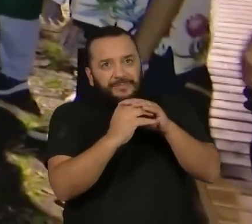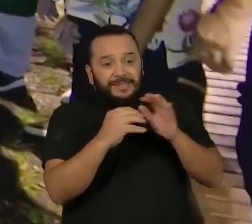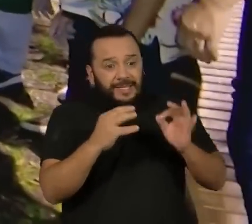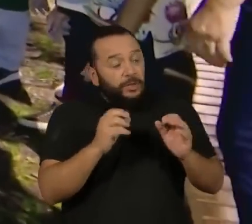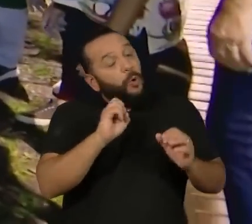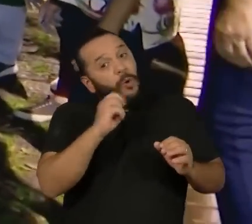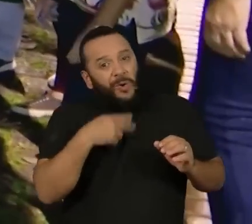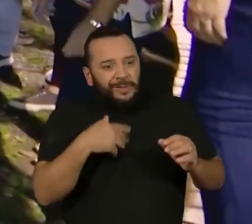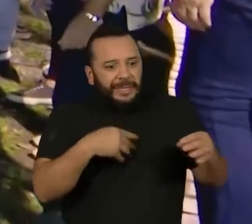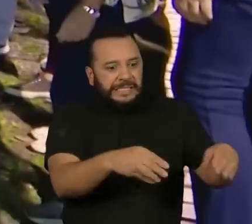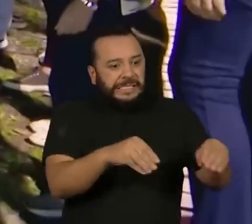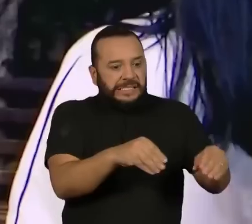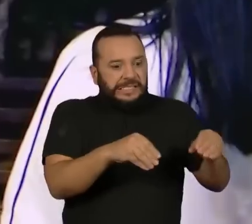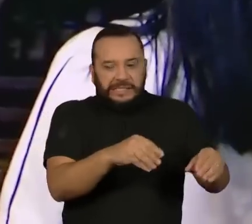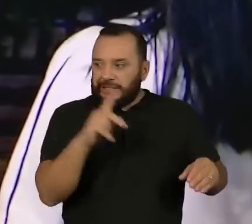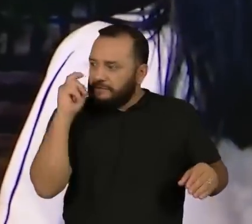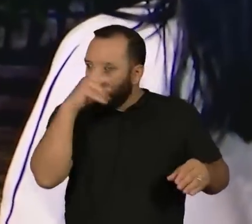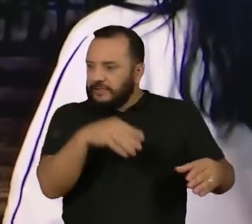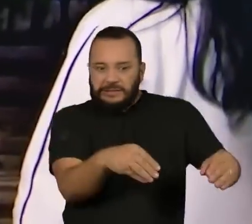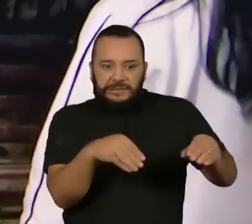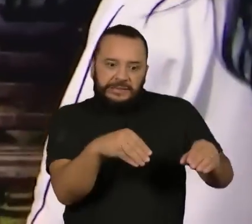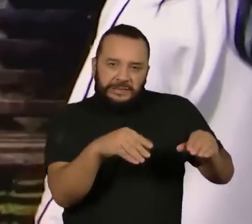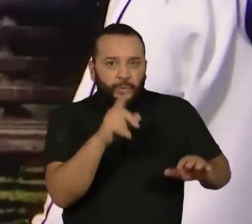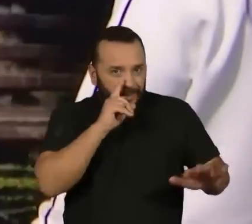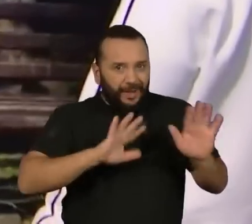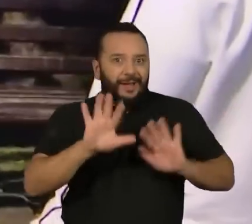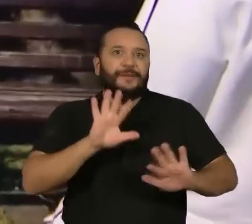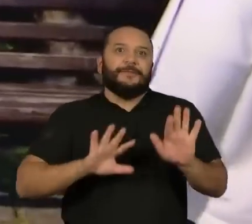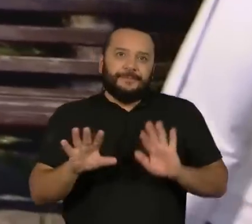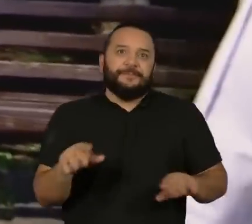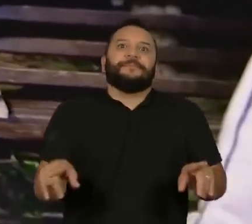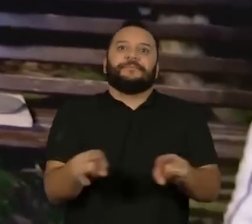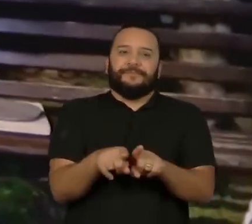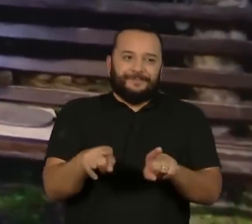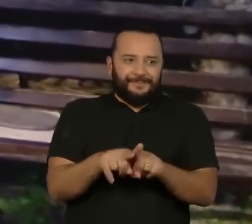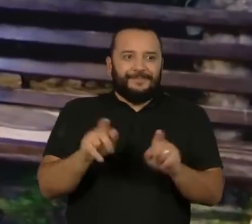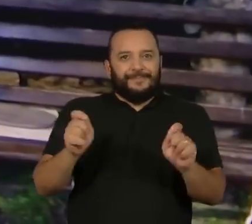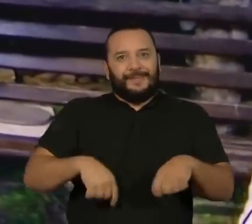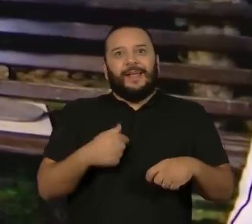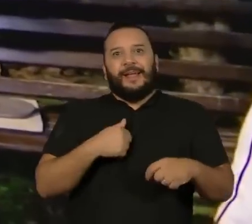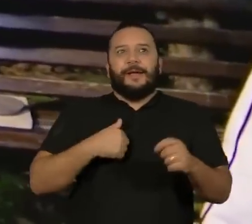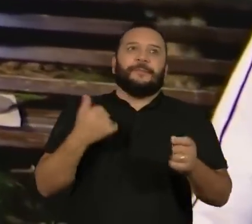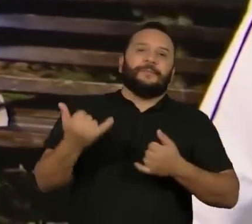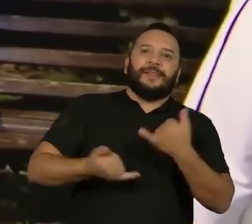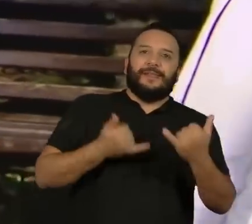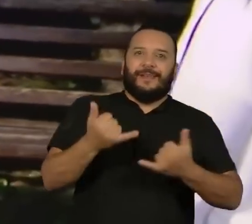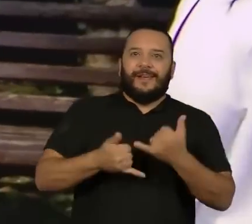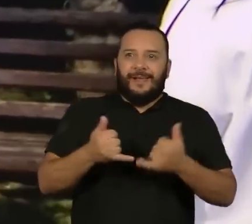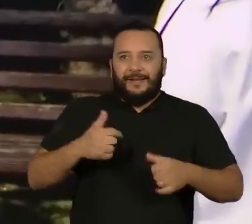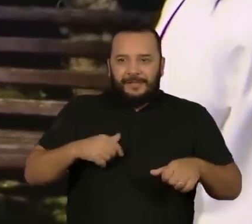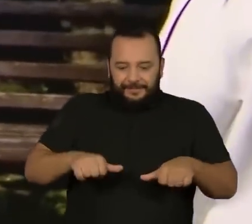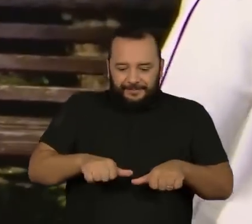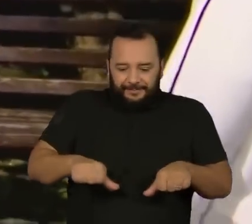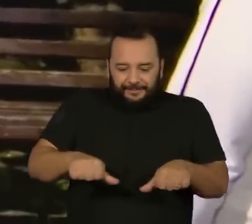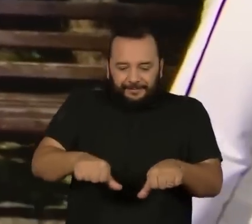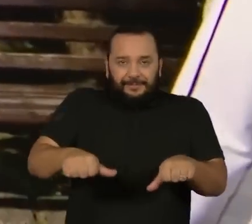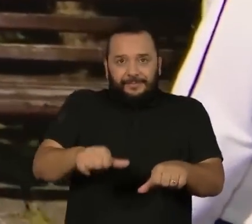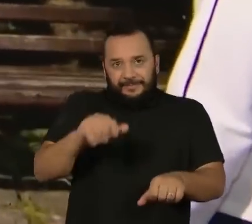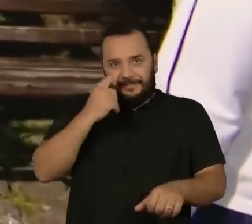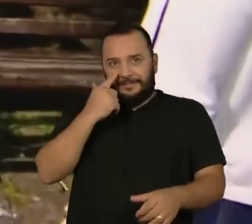grudada na superfície. E aí a gente vai brincar de carimbar essa